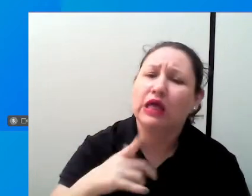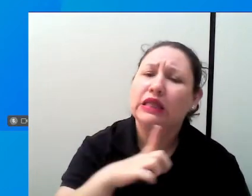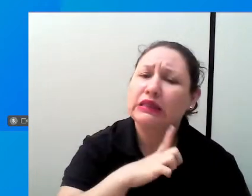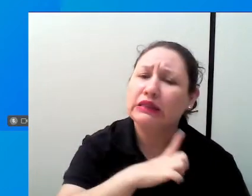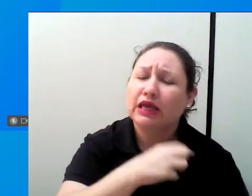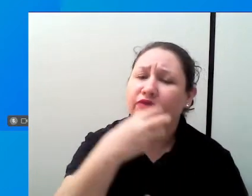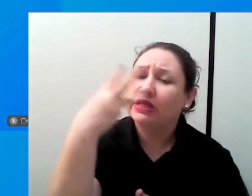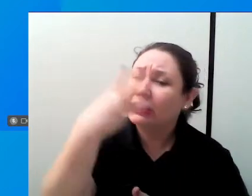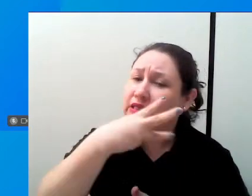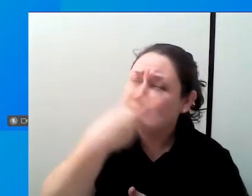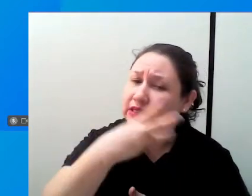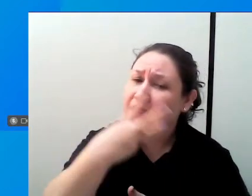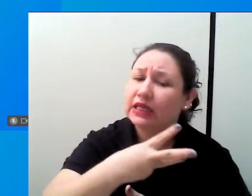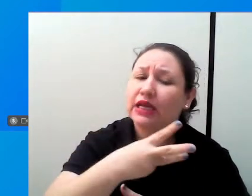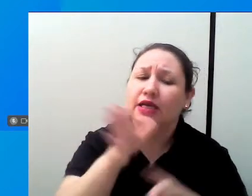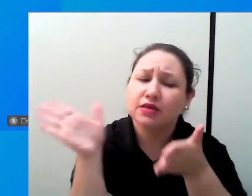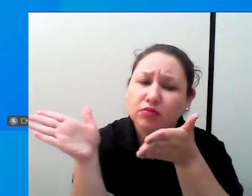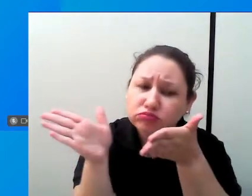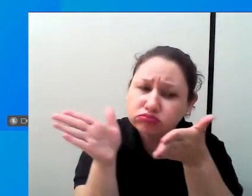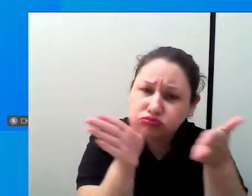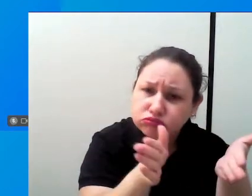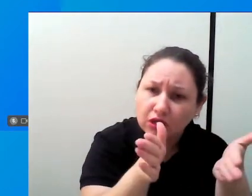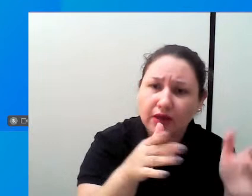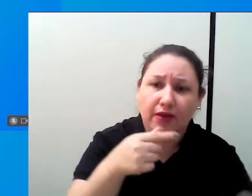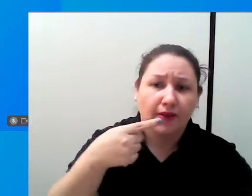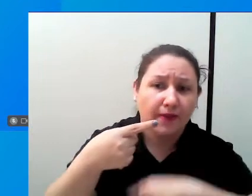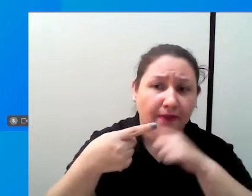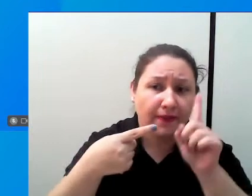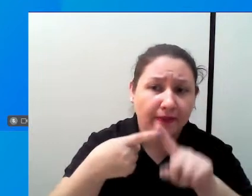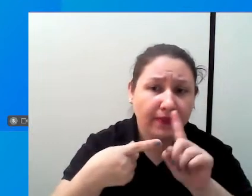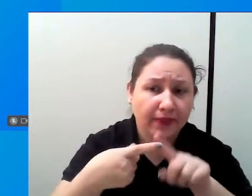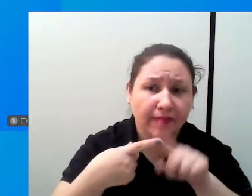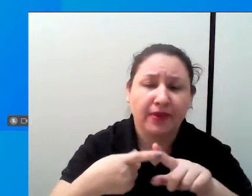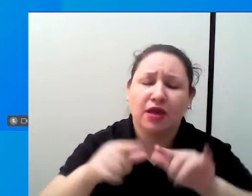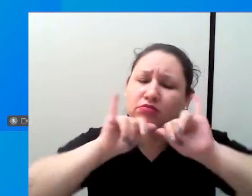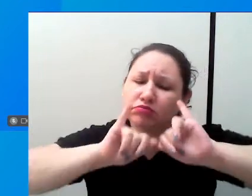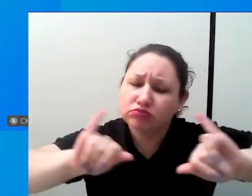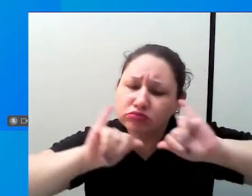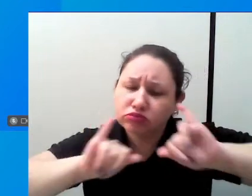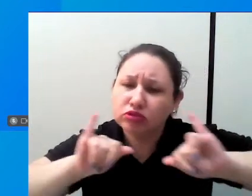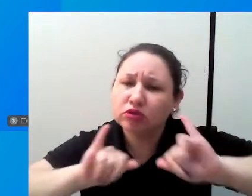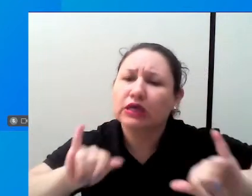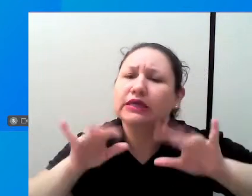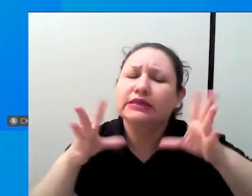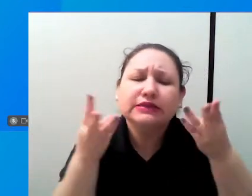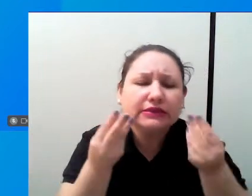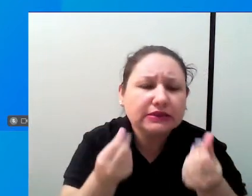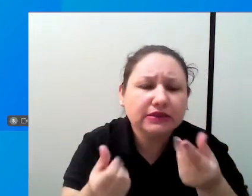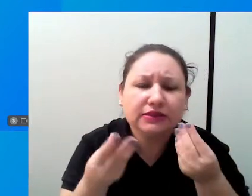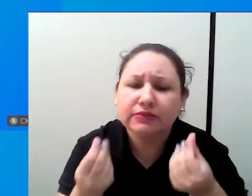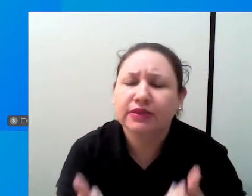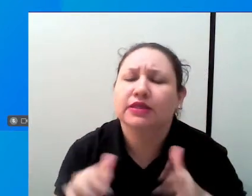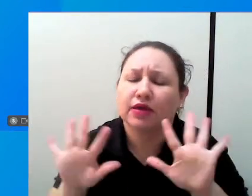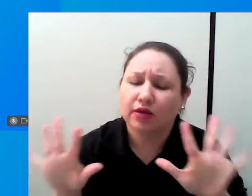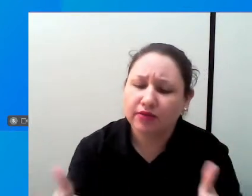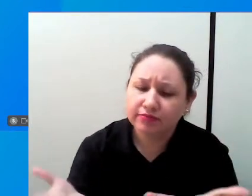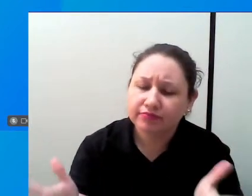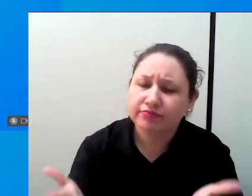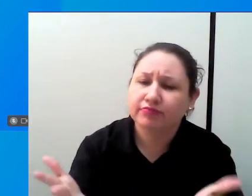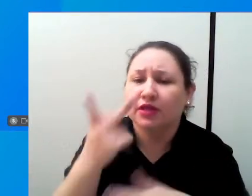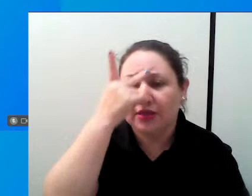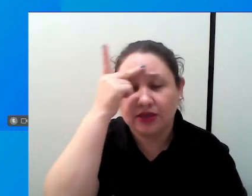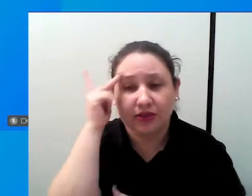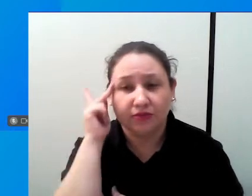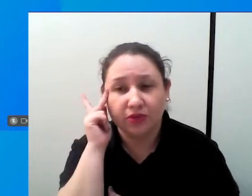um momento de sensibilização sobre esse período da curricularização, sobre esse processo da curricularização, onde tivemos